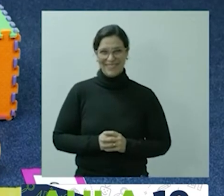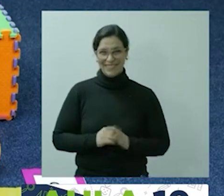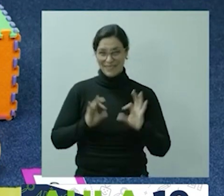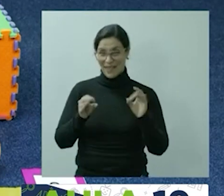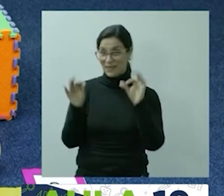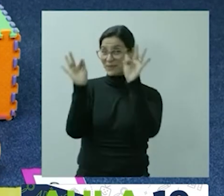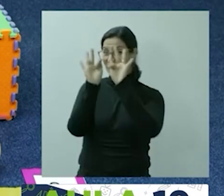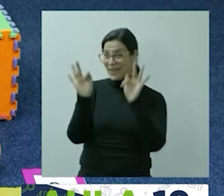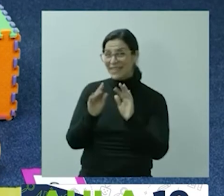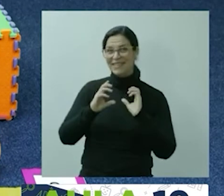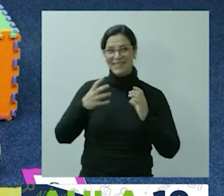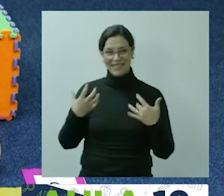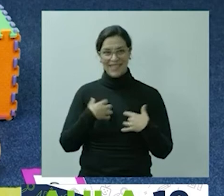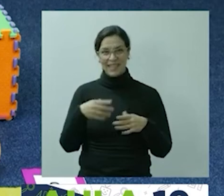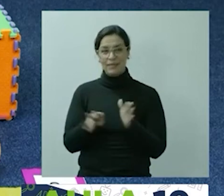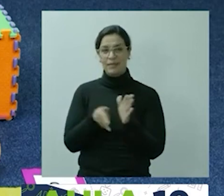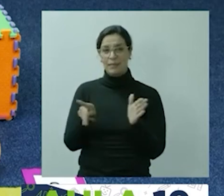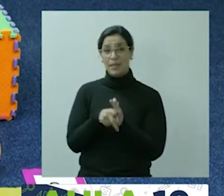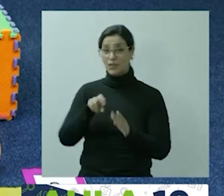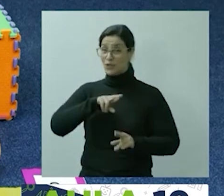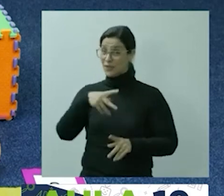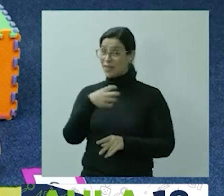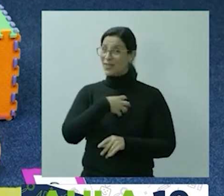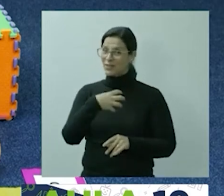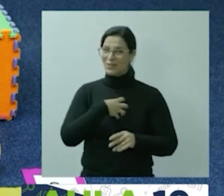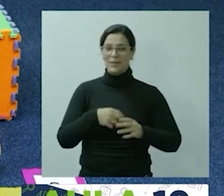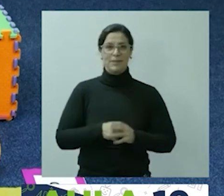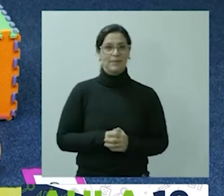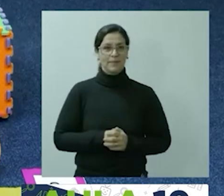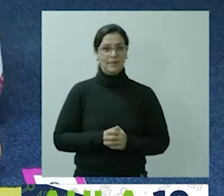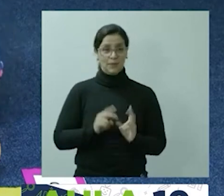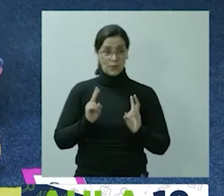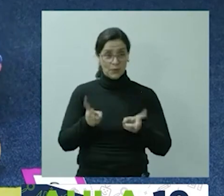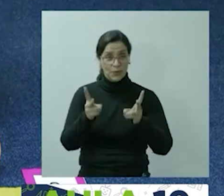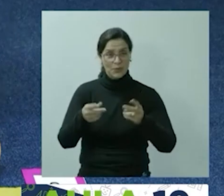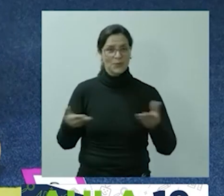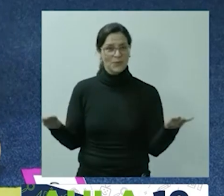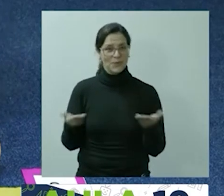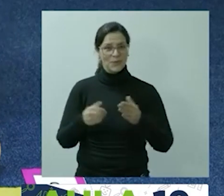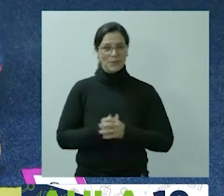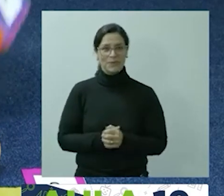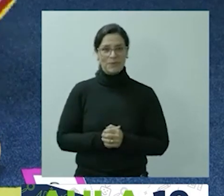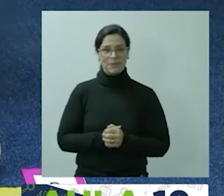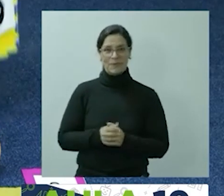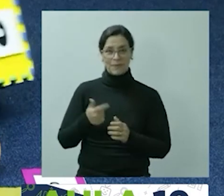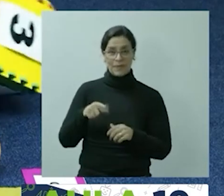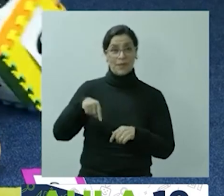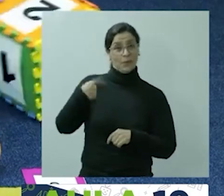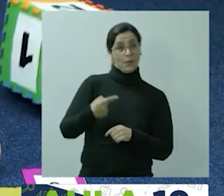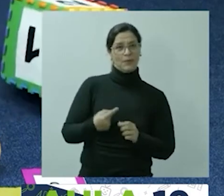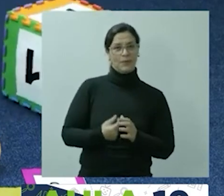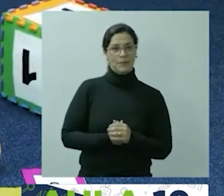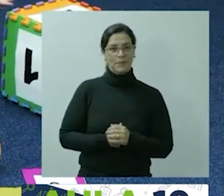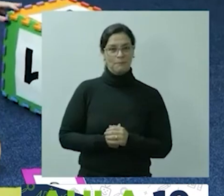Tá feliz, né? Essa carinha é diferente da primeira. Vamos continuar? Próximo.